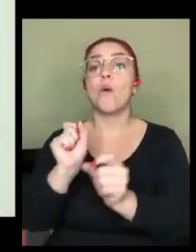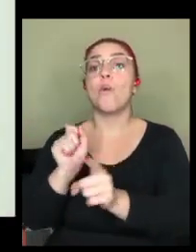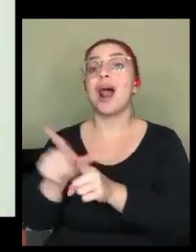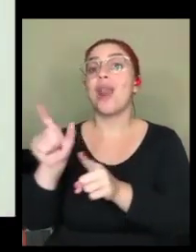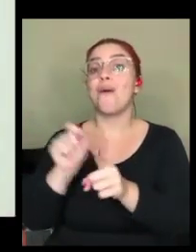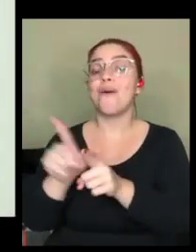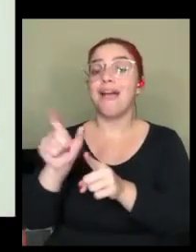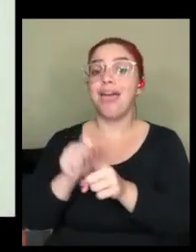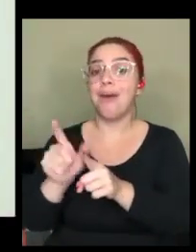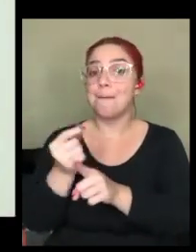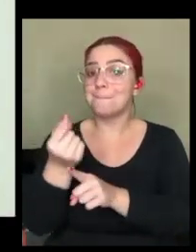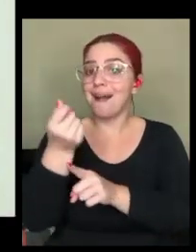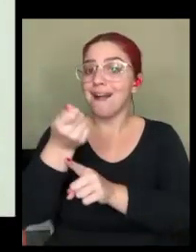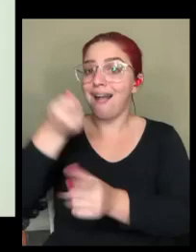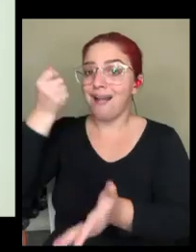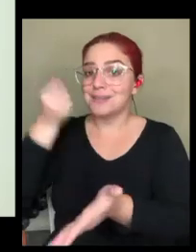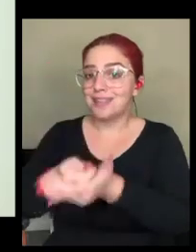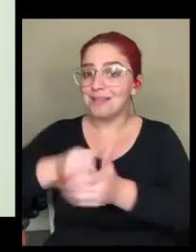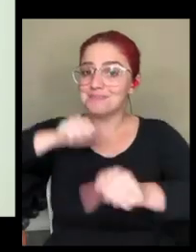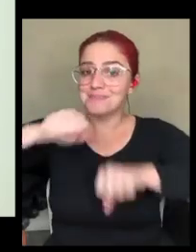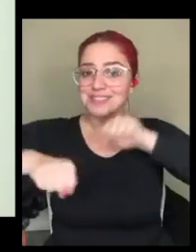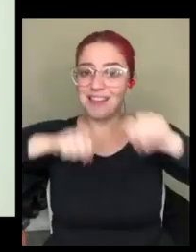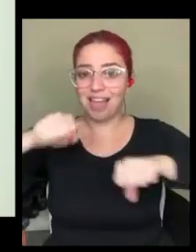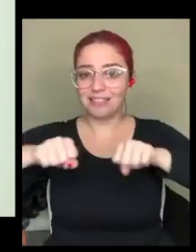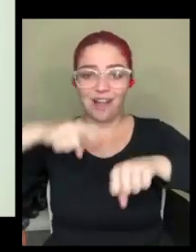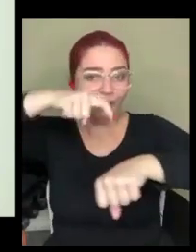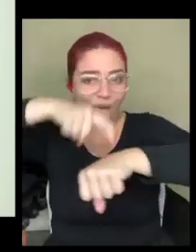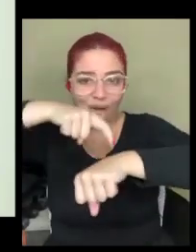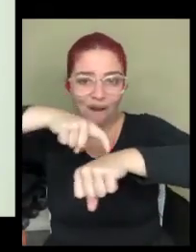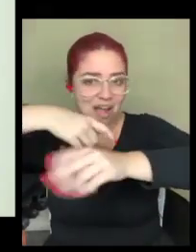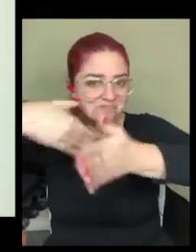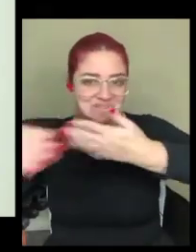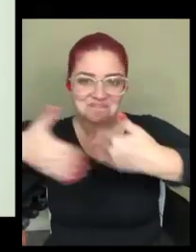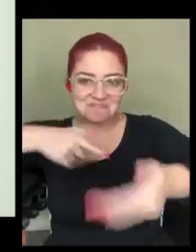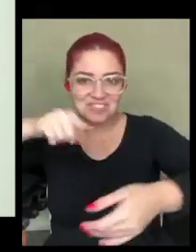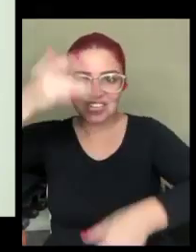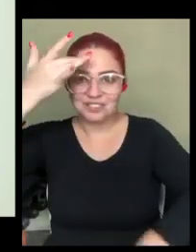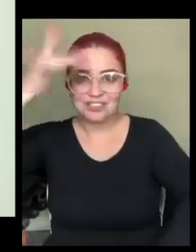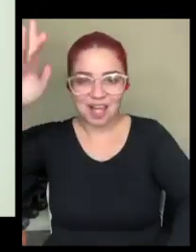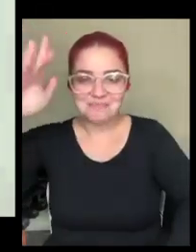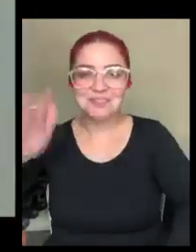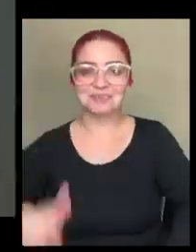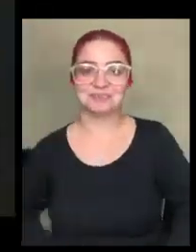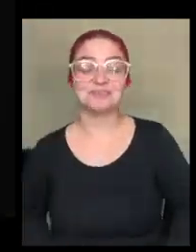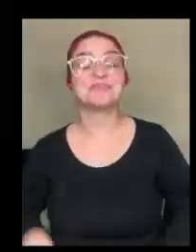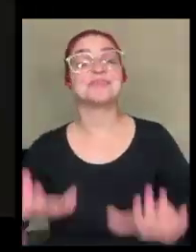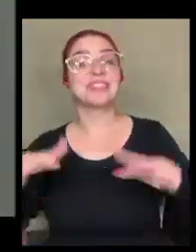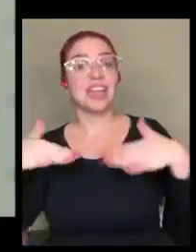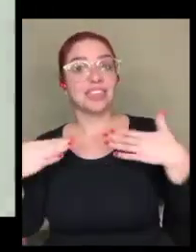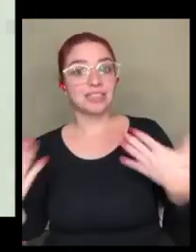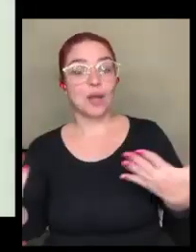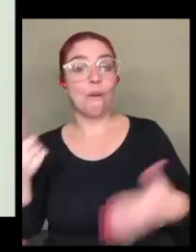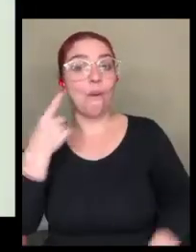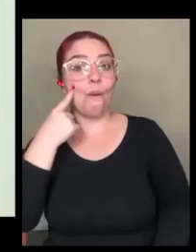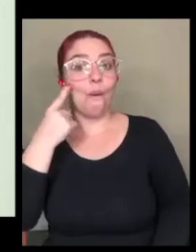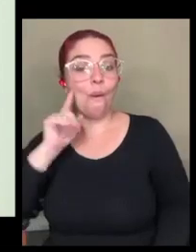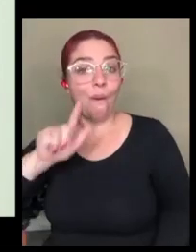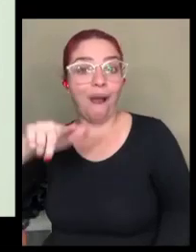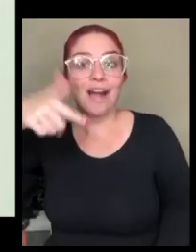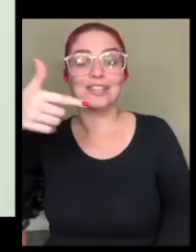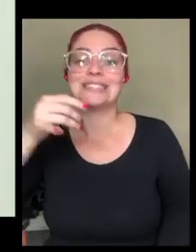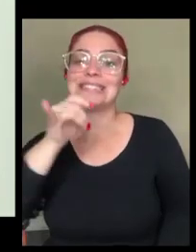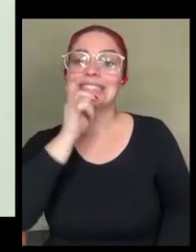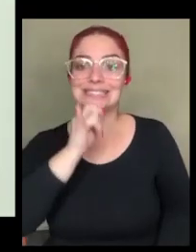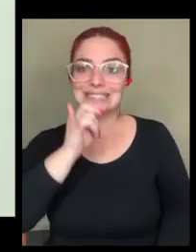o aluguel, o preço do aluguel de uma bicicleta, certo? Ok? Eu trouxe aqui